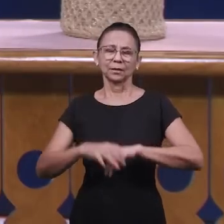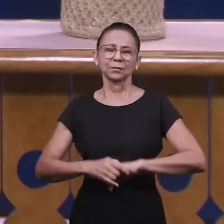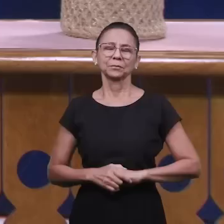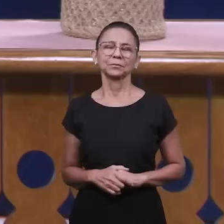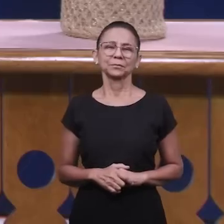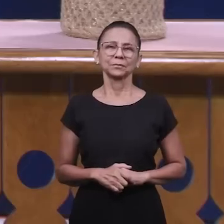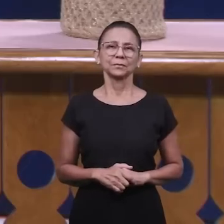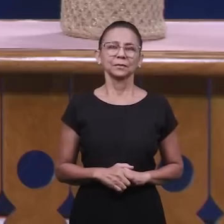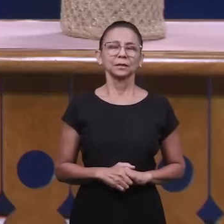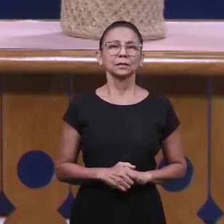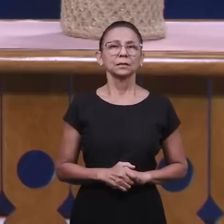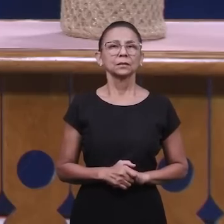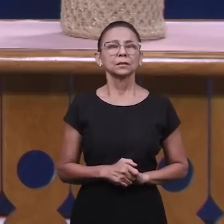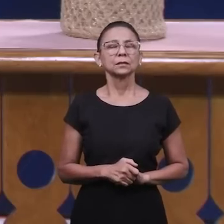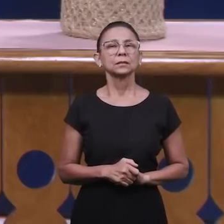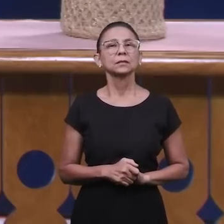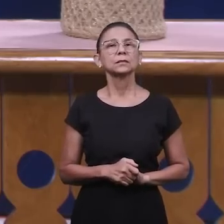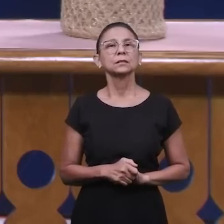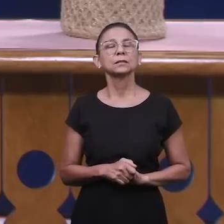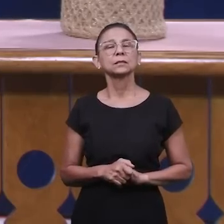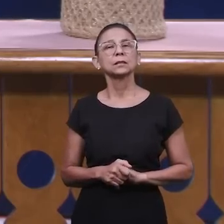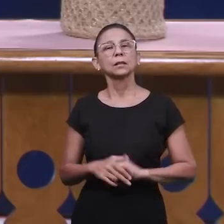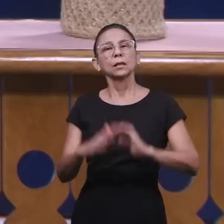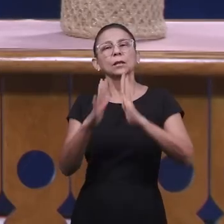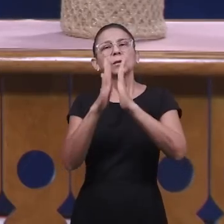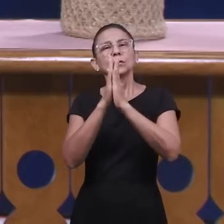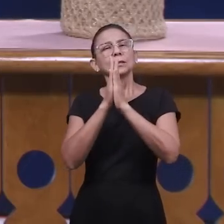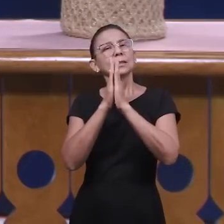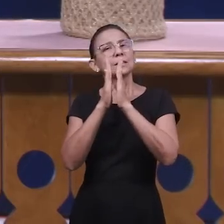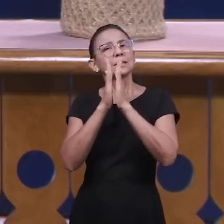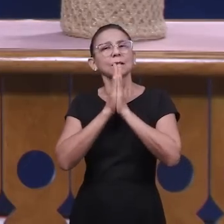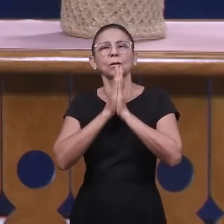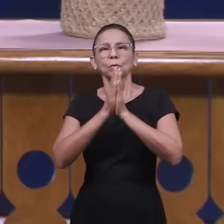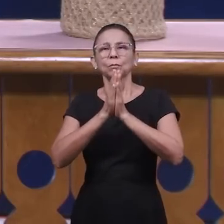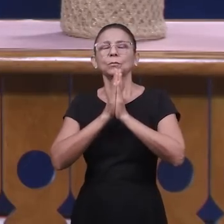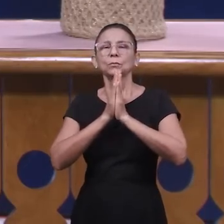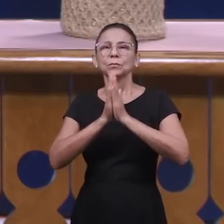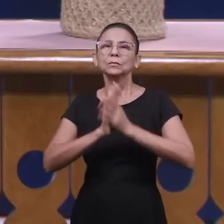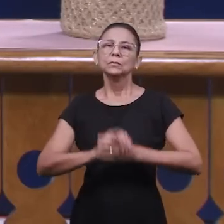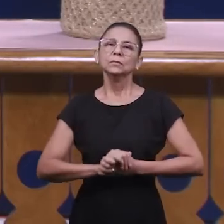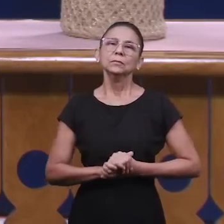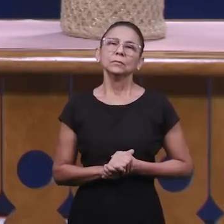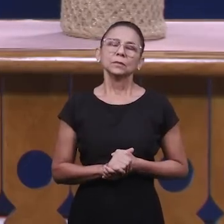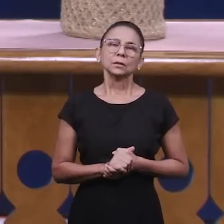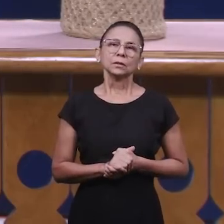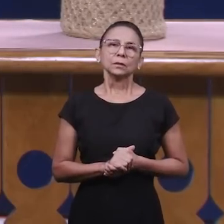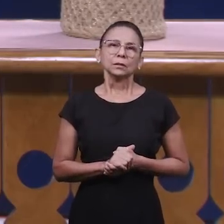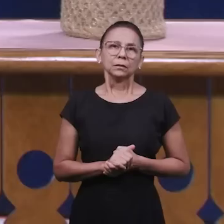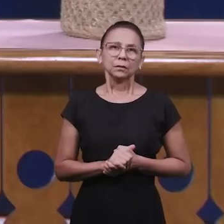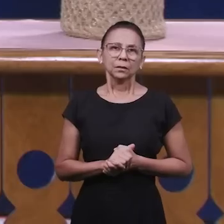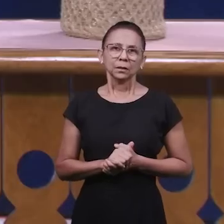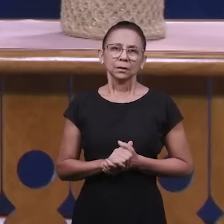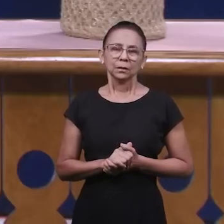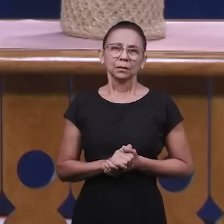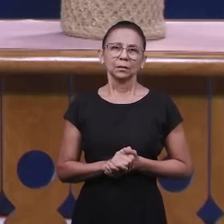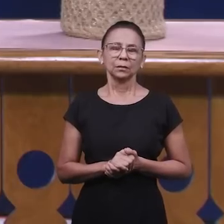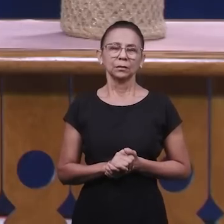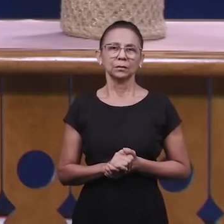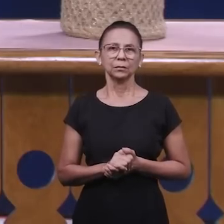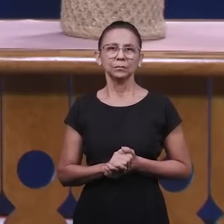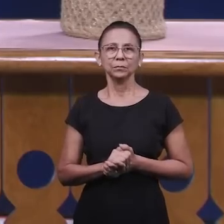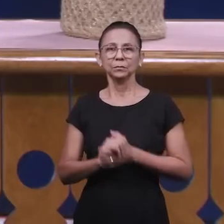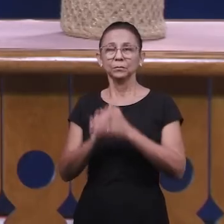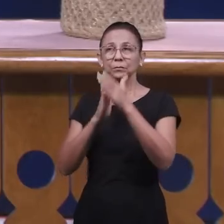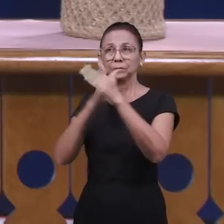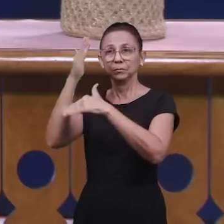Nós vamos louvar o Senhor com esse hino. Eu convido você a cantar junto conosco. A letra do hino estará na tela, você poderá acompanhar e o Senhor vai te